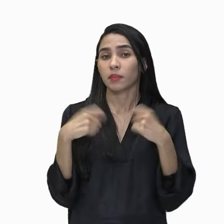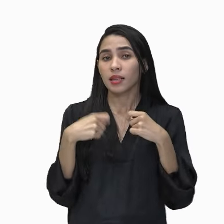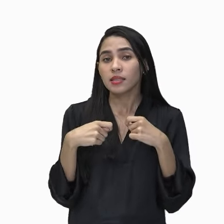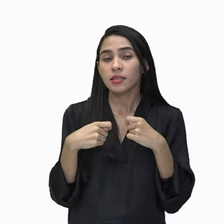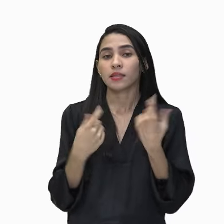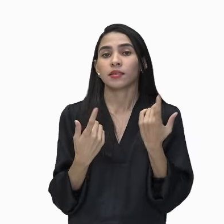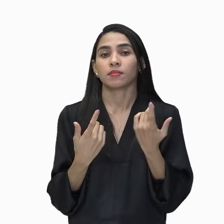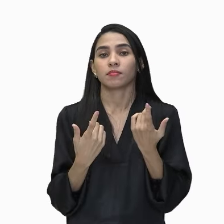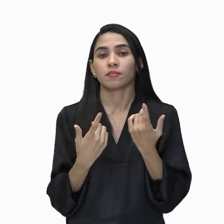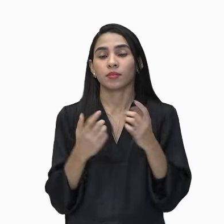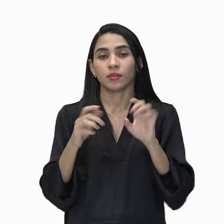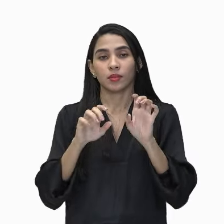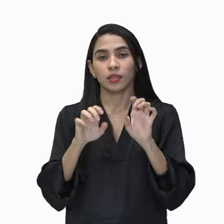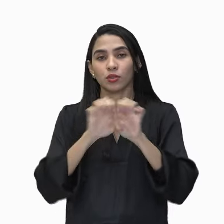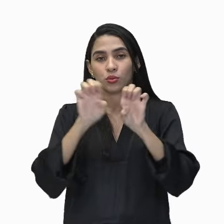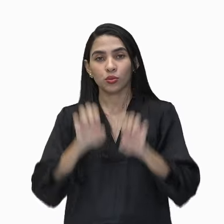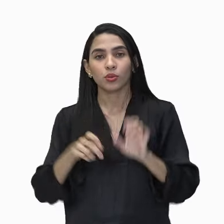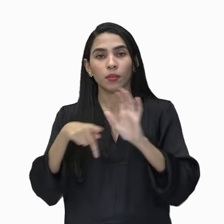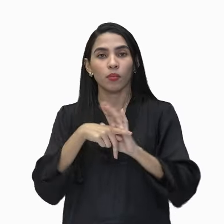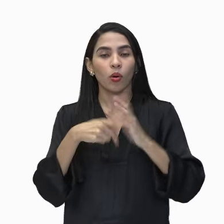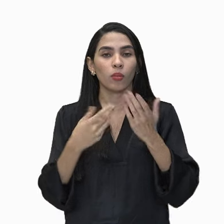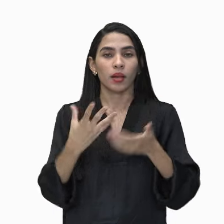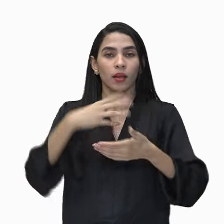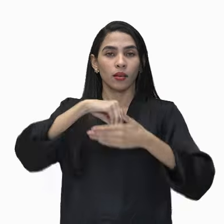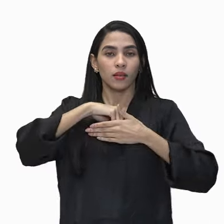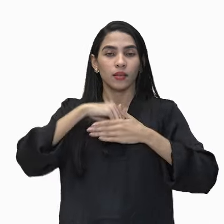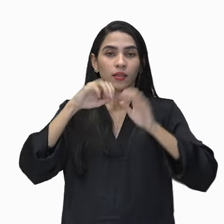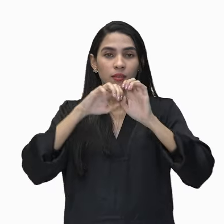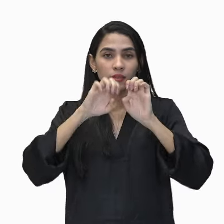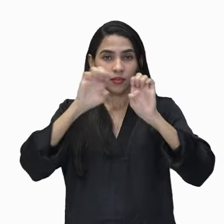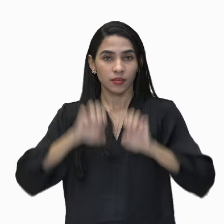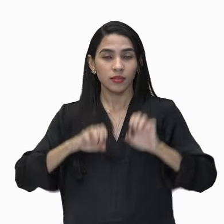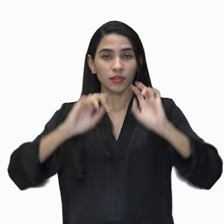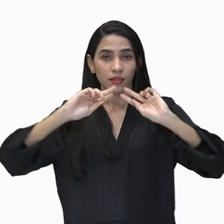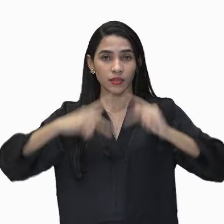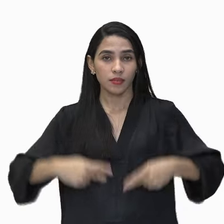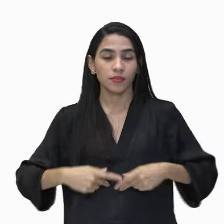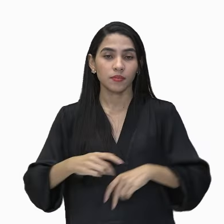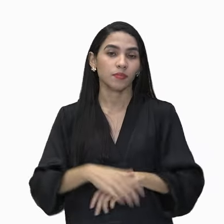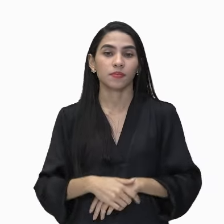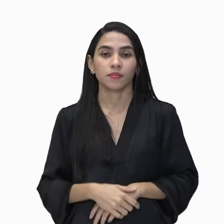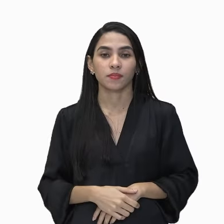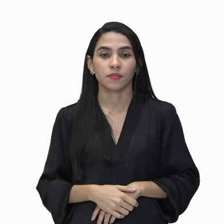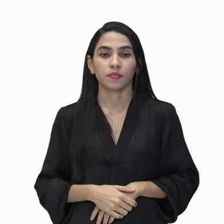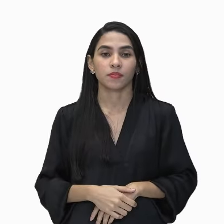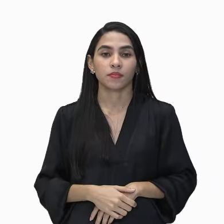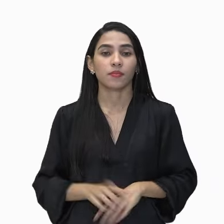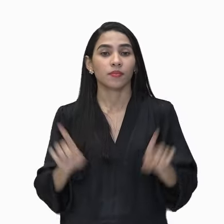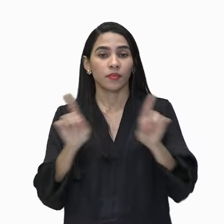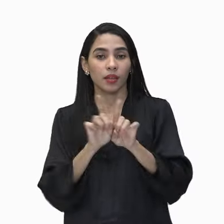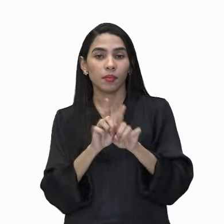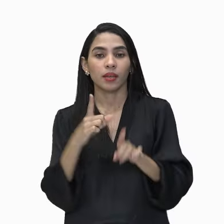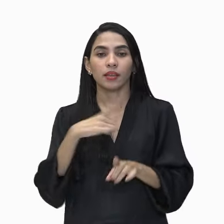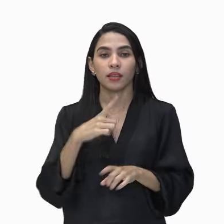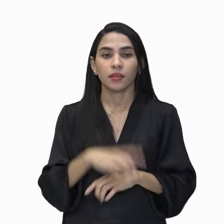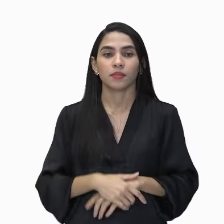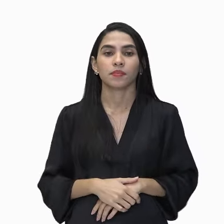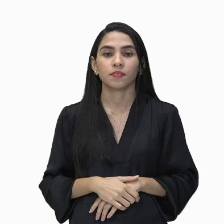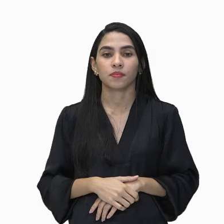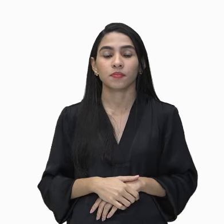Determinismo construtivos da sua natureza. Esse é o determinismo humano, tá bom? Nós temos também o